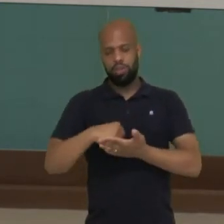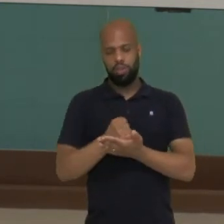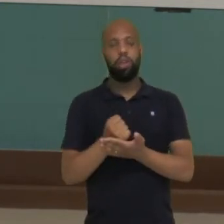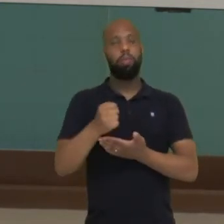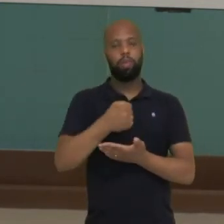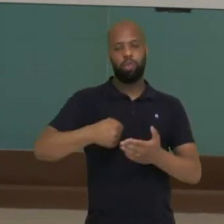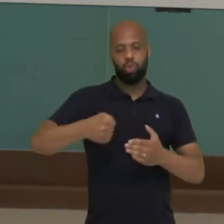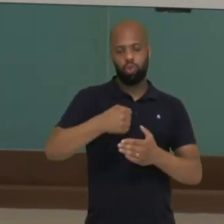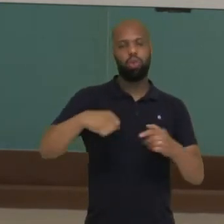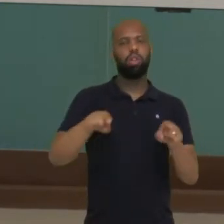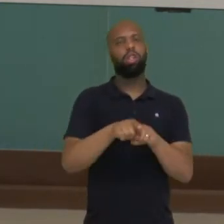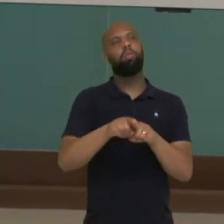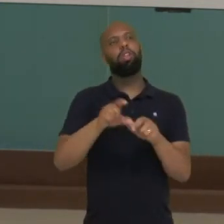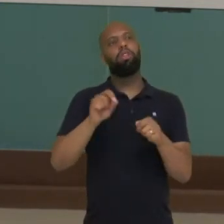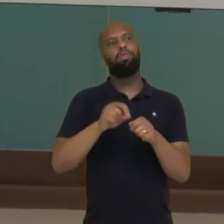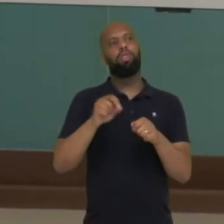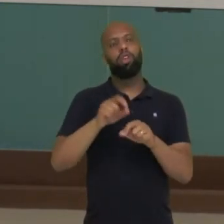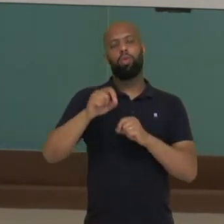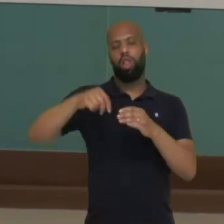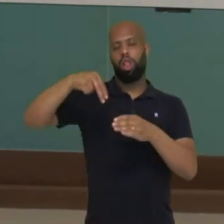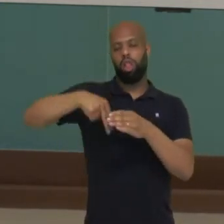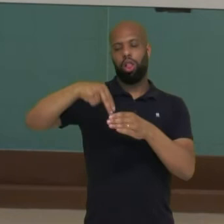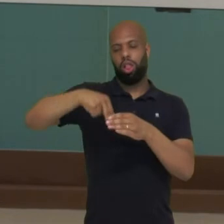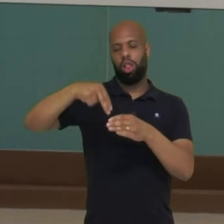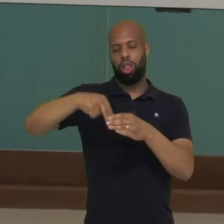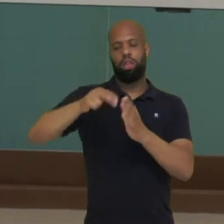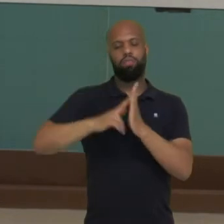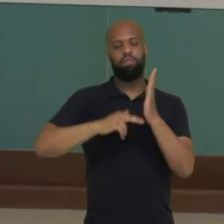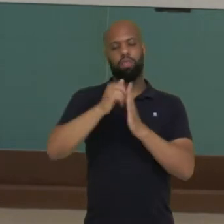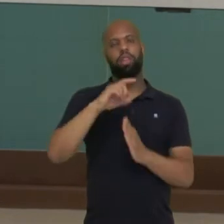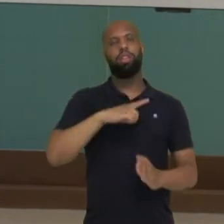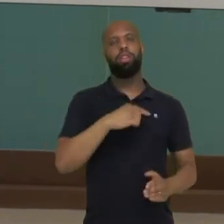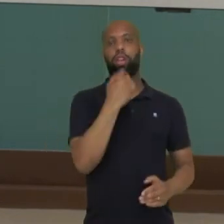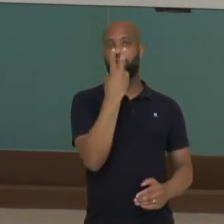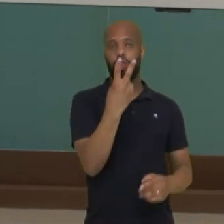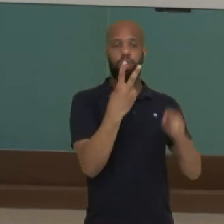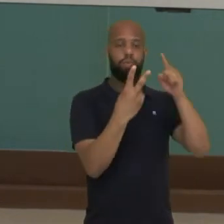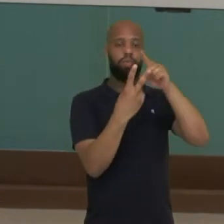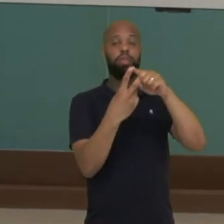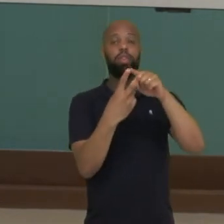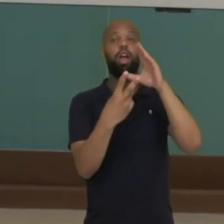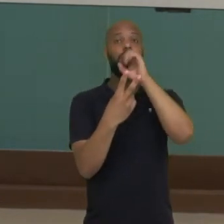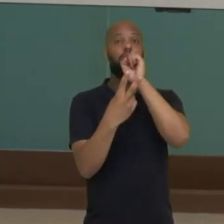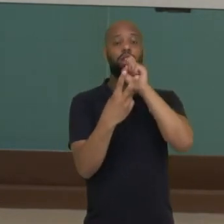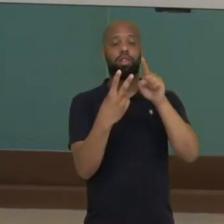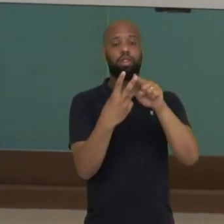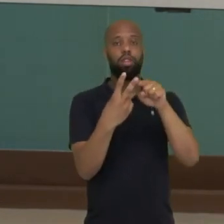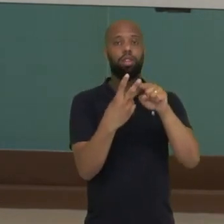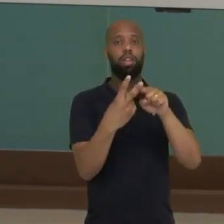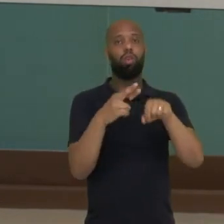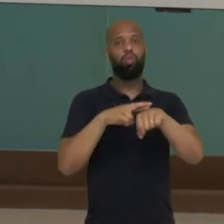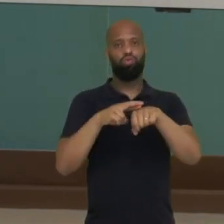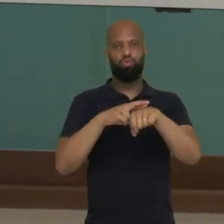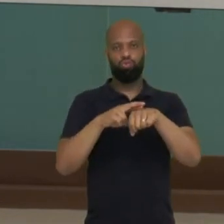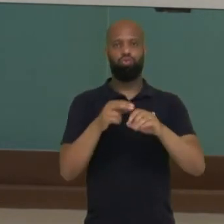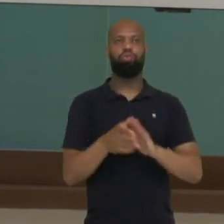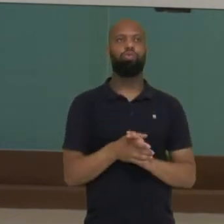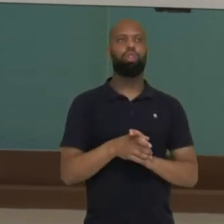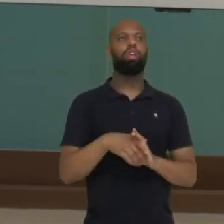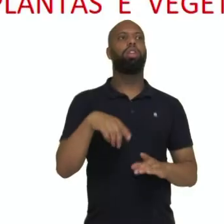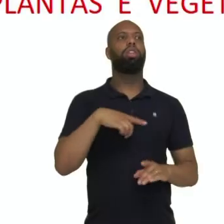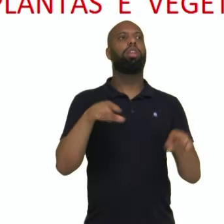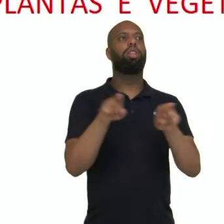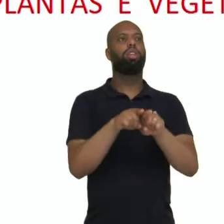água, também formando um caldo grosso. Aí você já tem duas tintas, uma laranjadinha e uma vermelha. Pegue algumas folhas